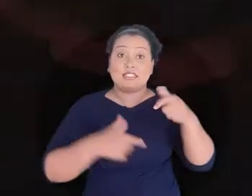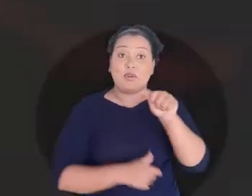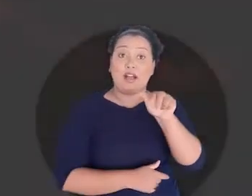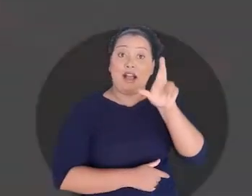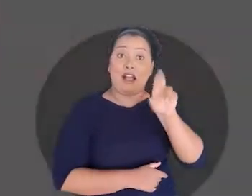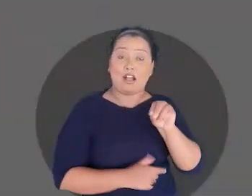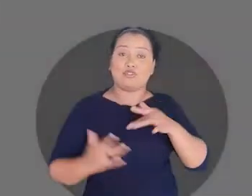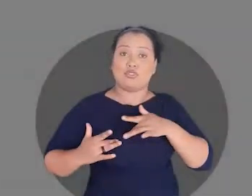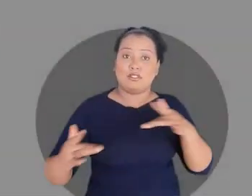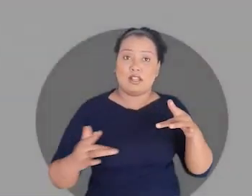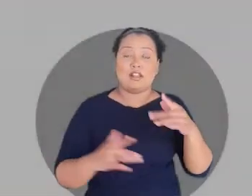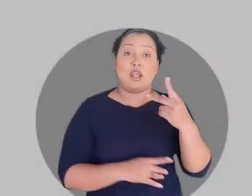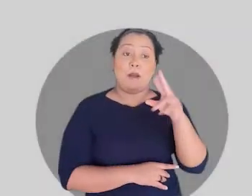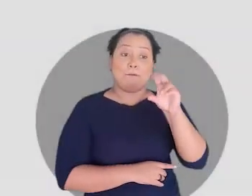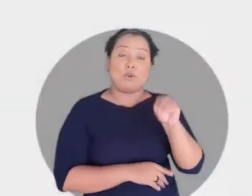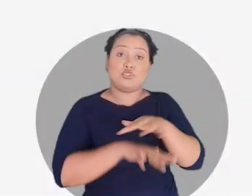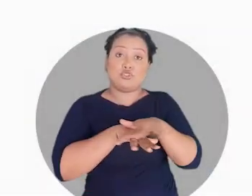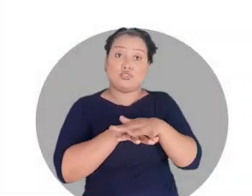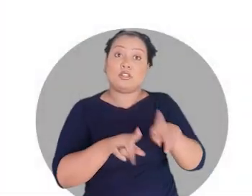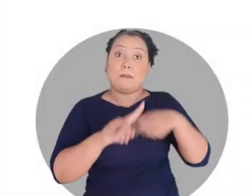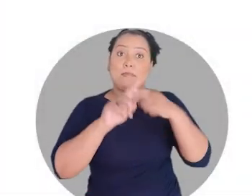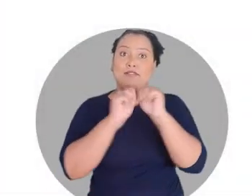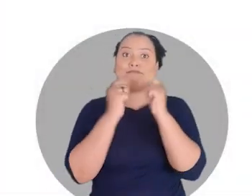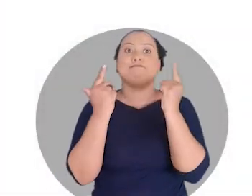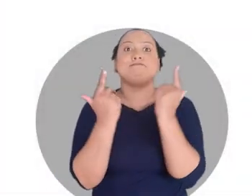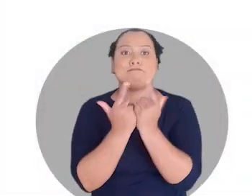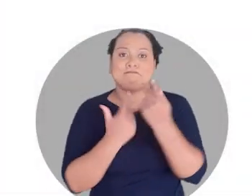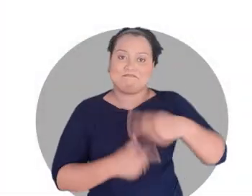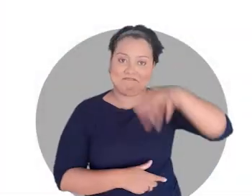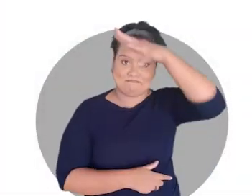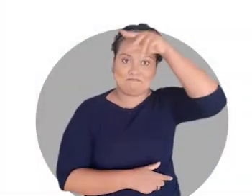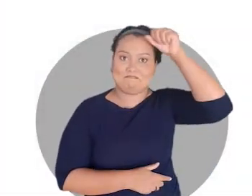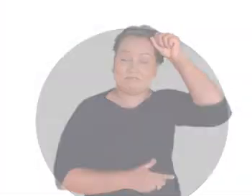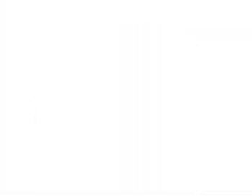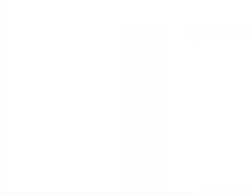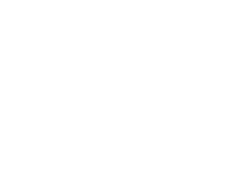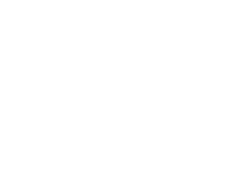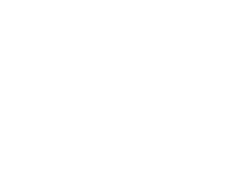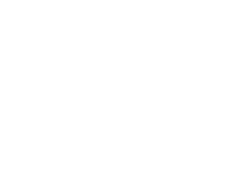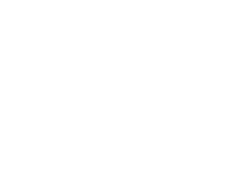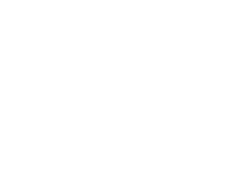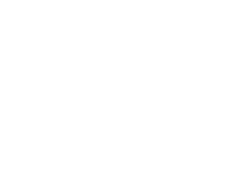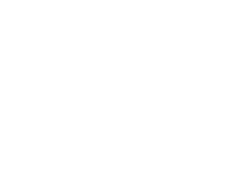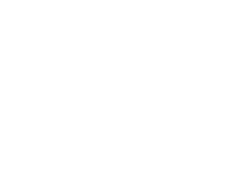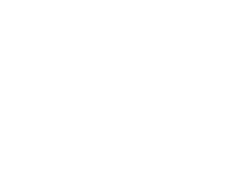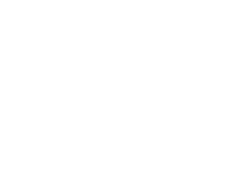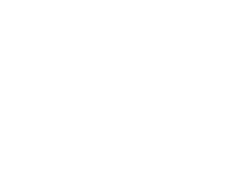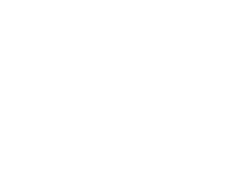Uma ação agro solidária, a ProSoja e a Assembleia Legislativa de Mato Grosso.